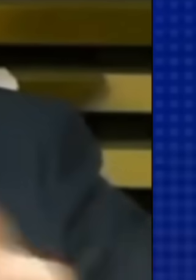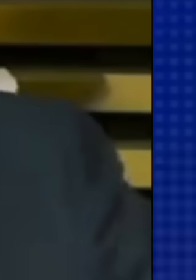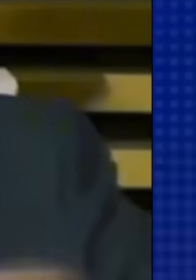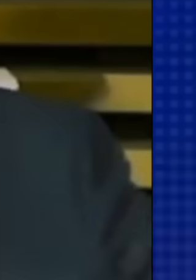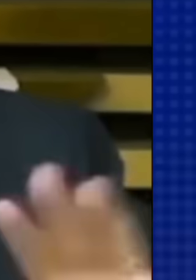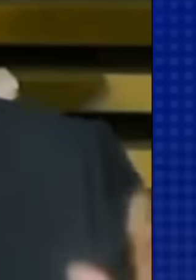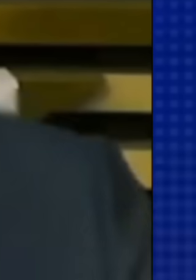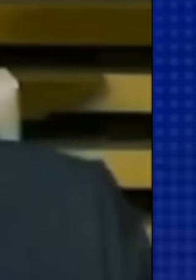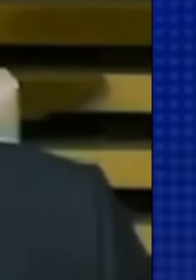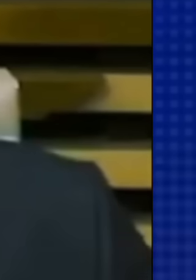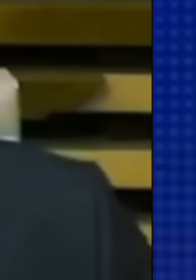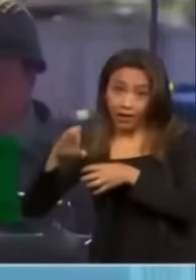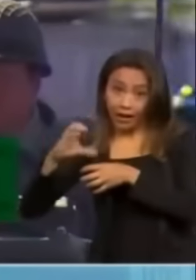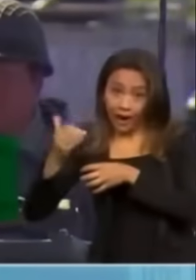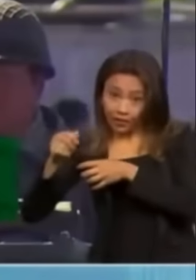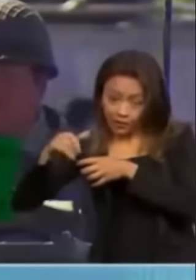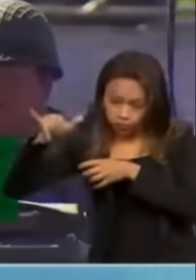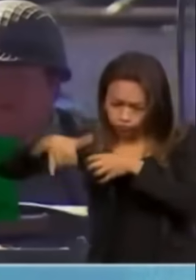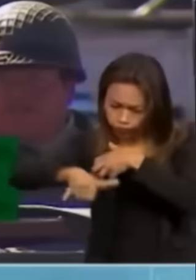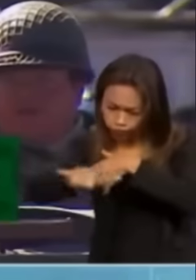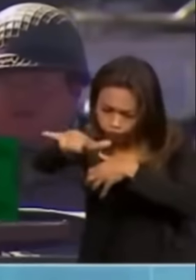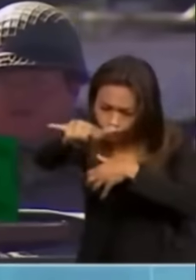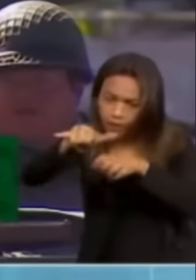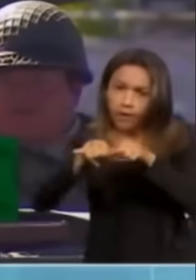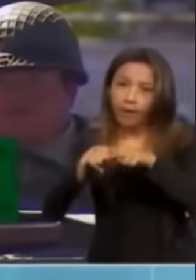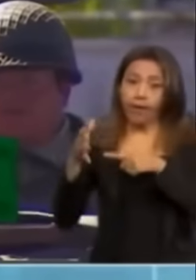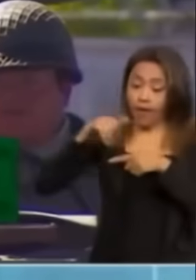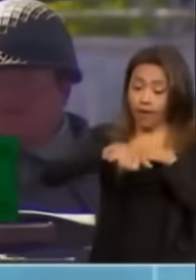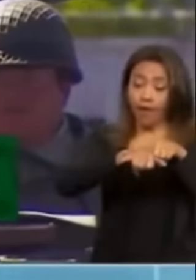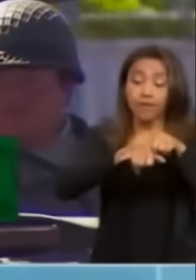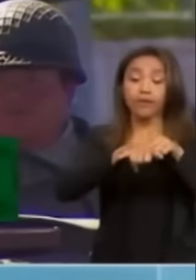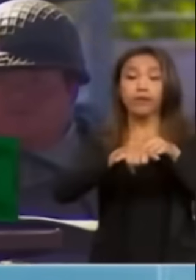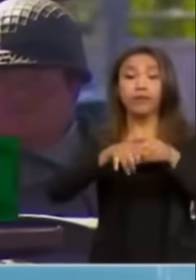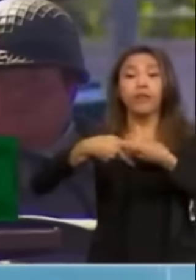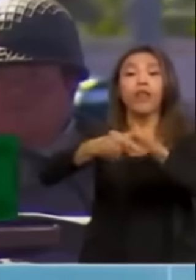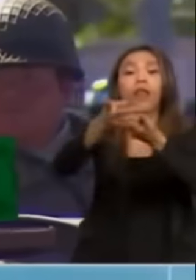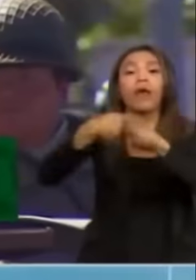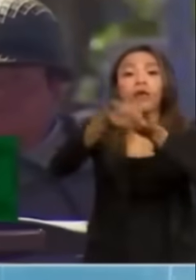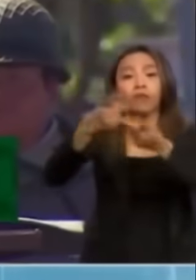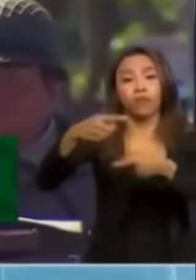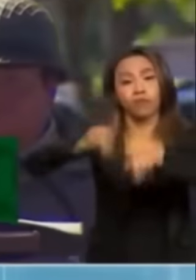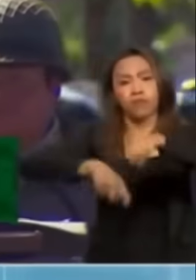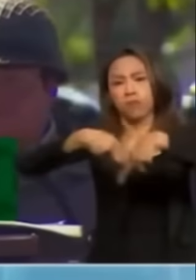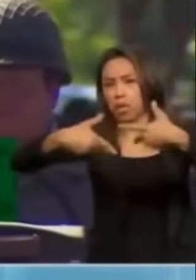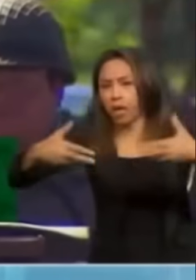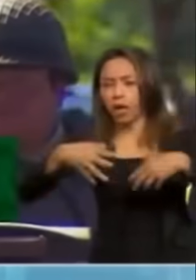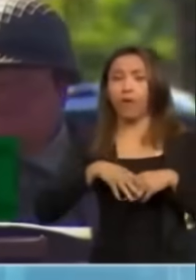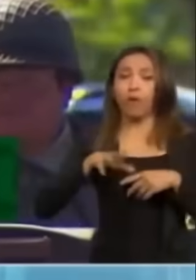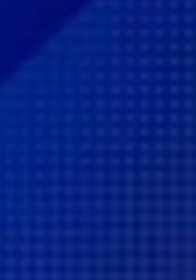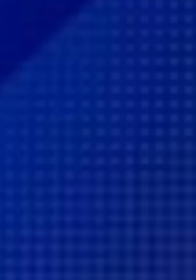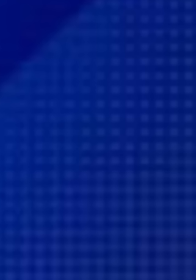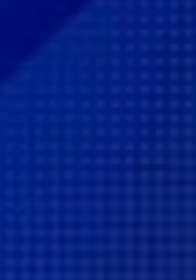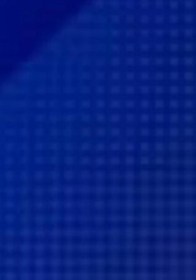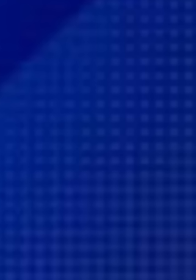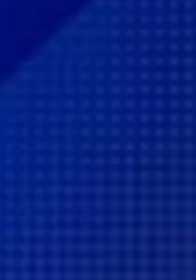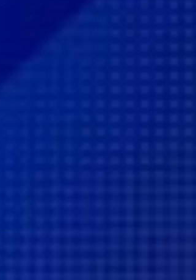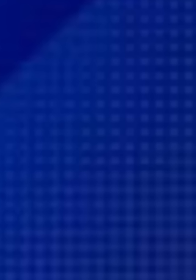O povo precisa de paz! Que desgraça! Misericórdia! Meu Deus!